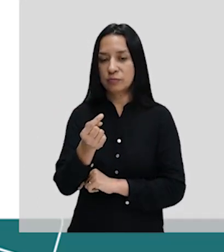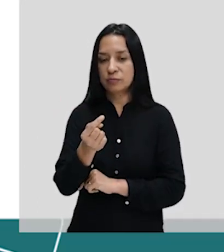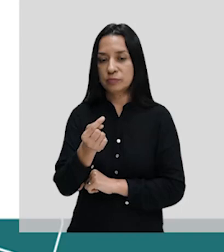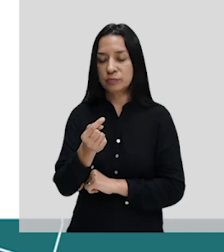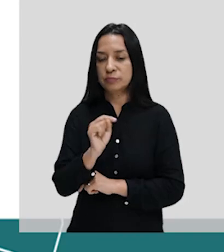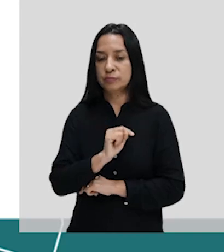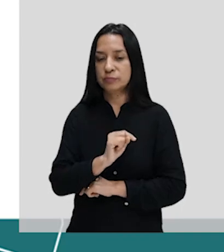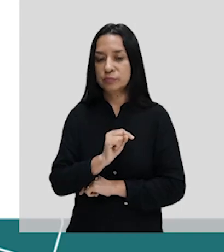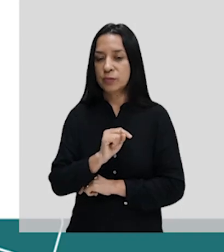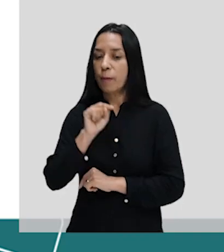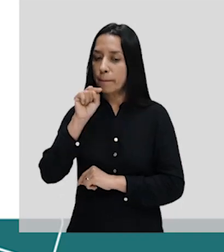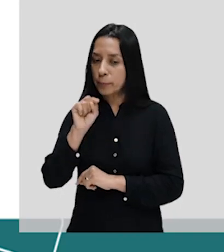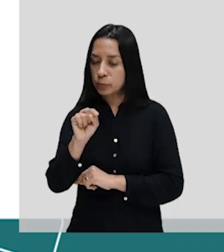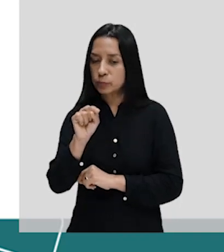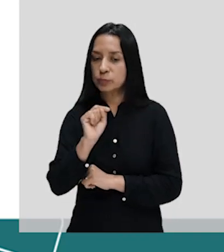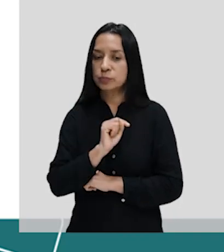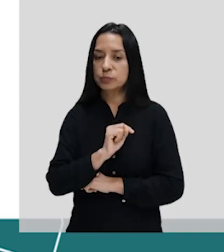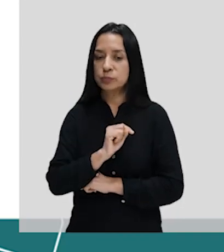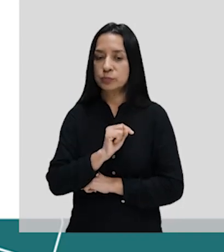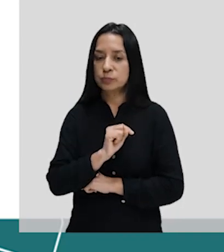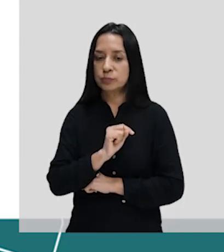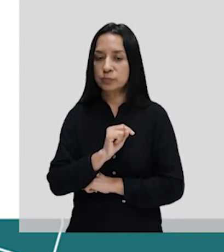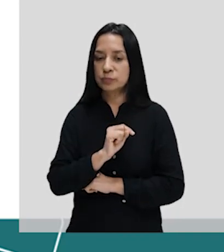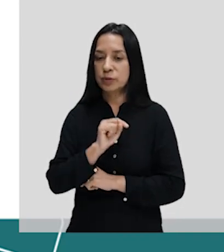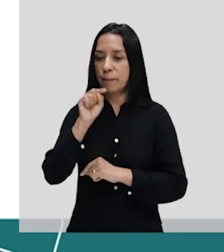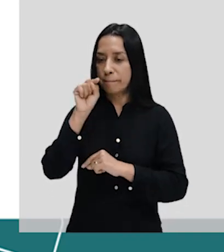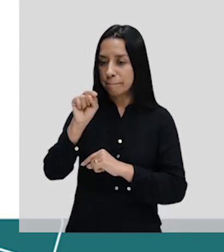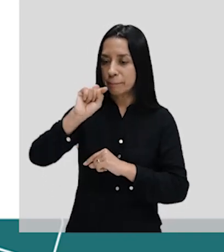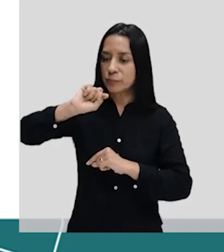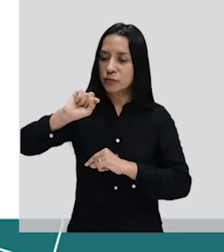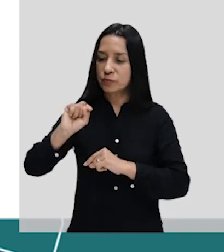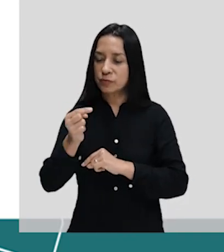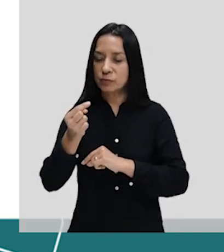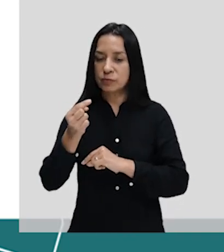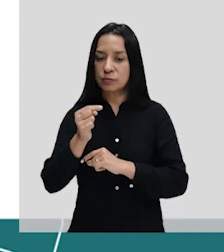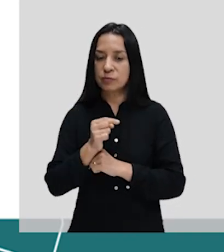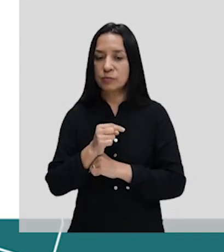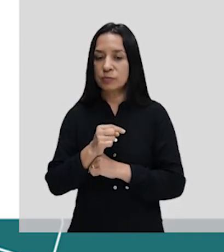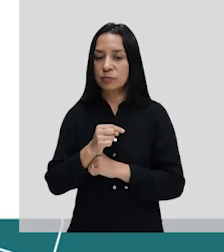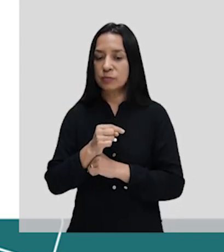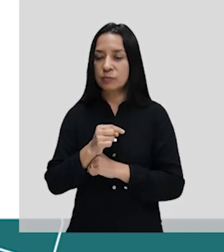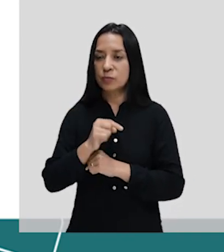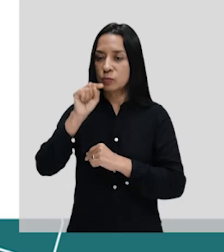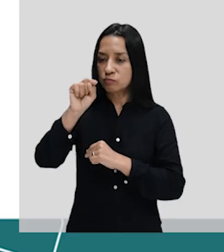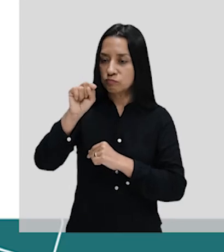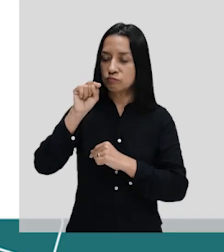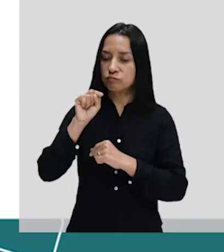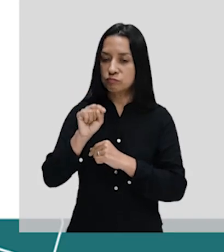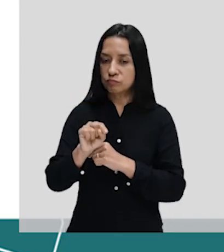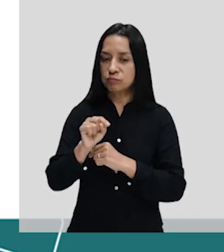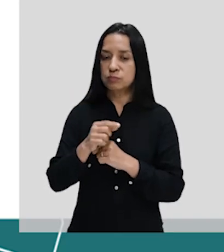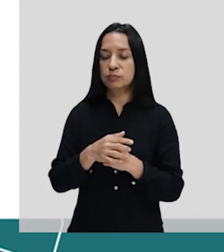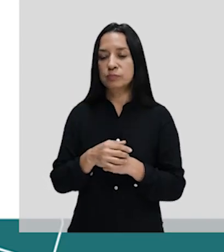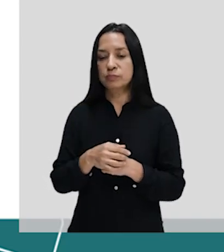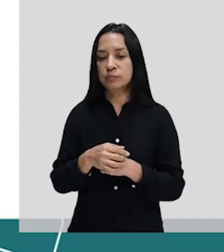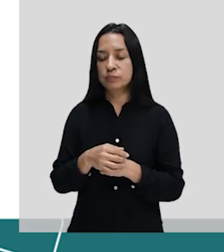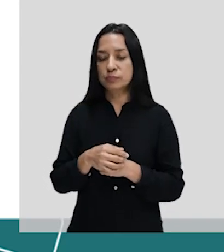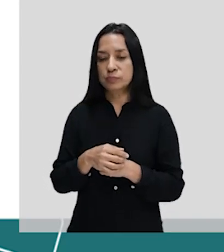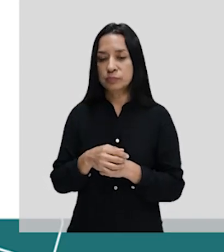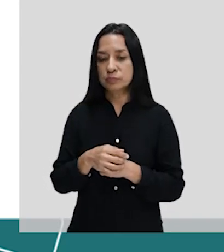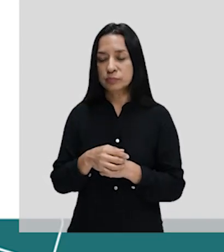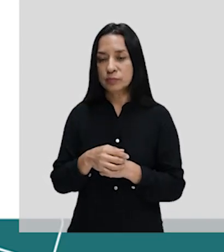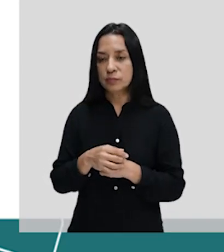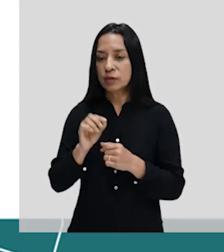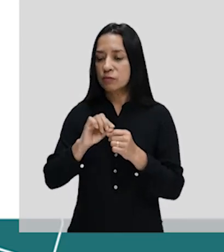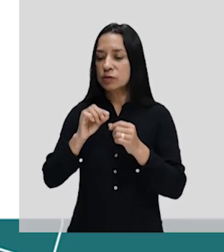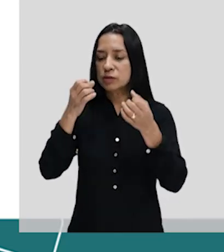que é a vírgula, ponto, ponto e coma, que é ponto e vírgula, dos pontos, que são aqueles 2 pontos, que é quando você